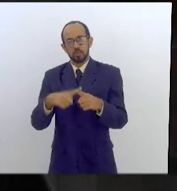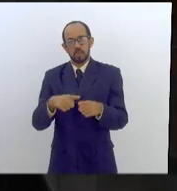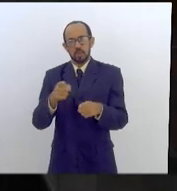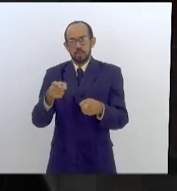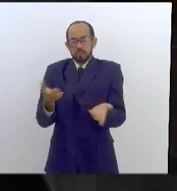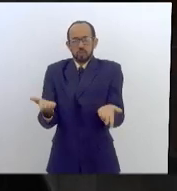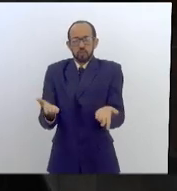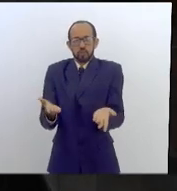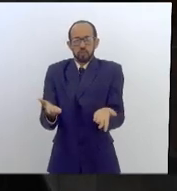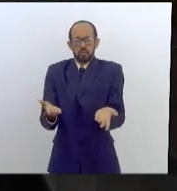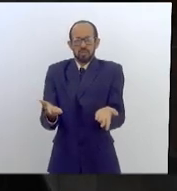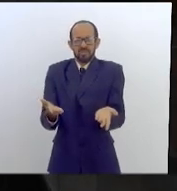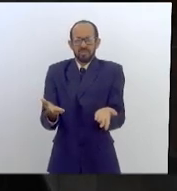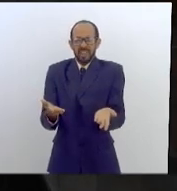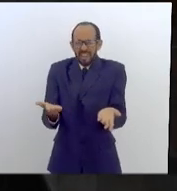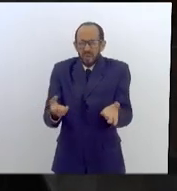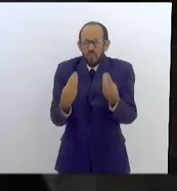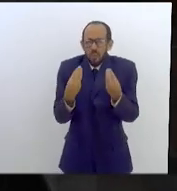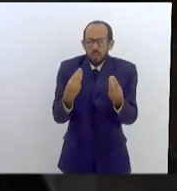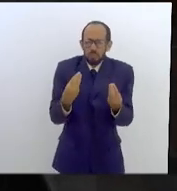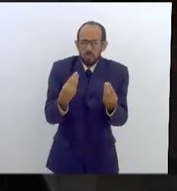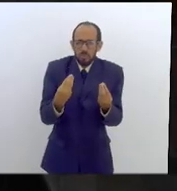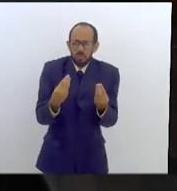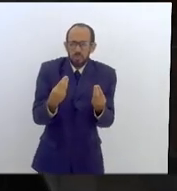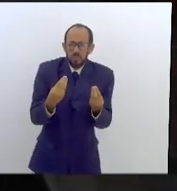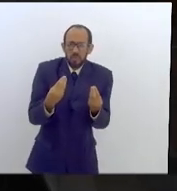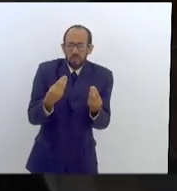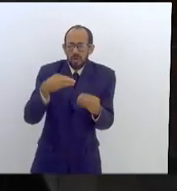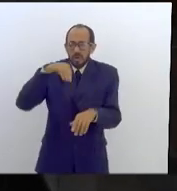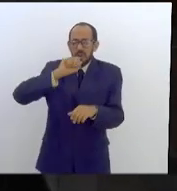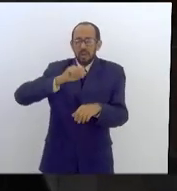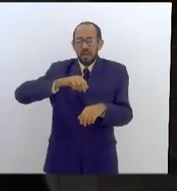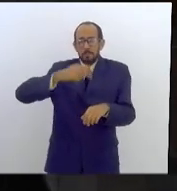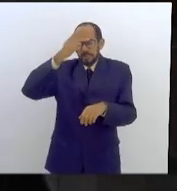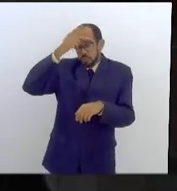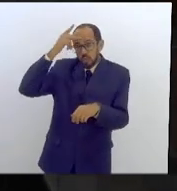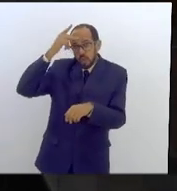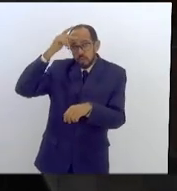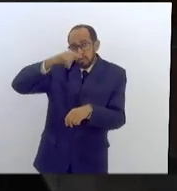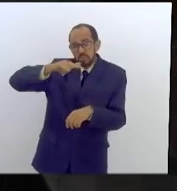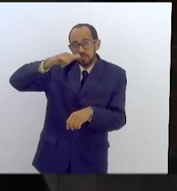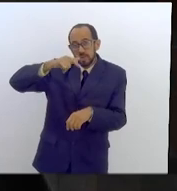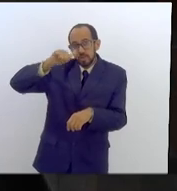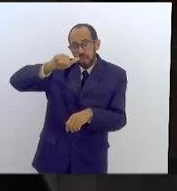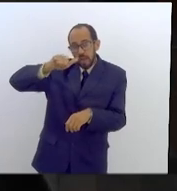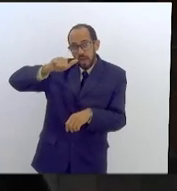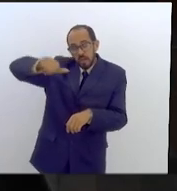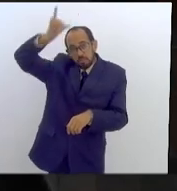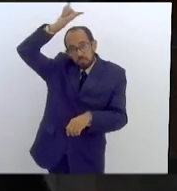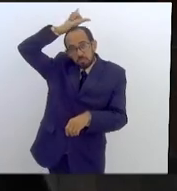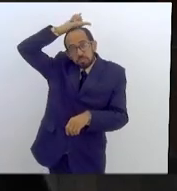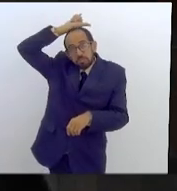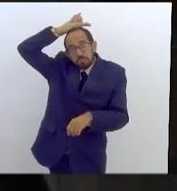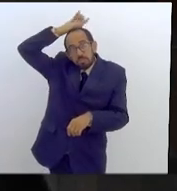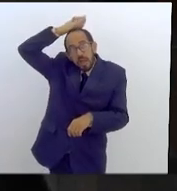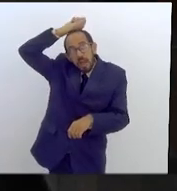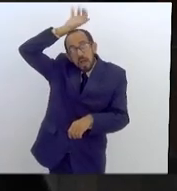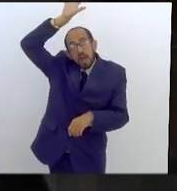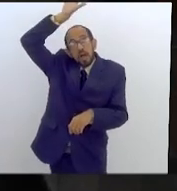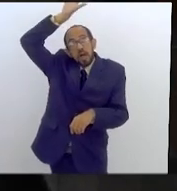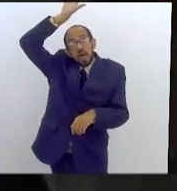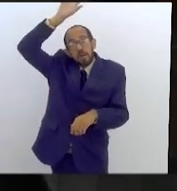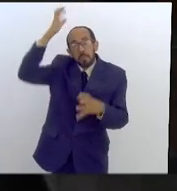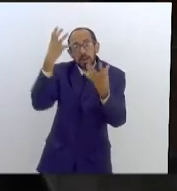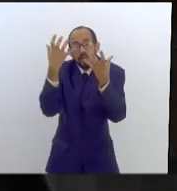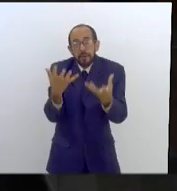com celulares acesos como se fossem lanternas buscando conexão com ovnis